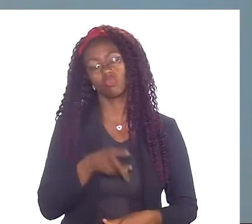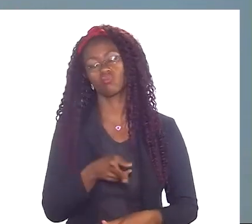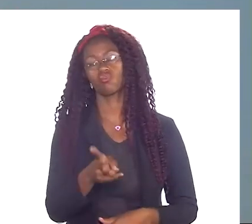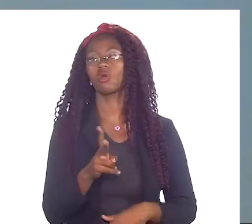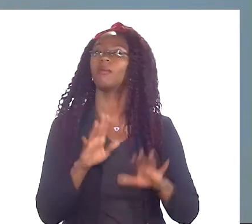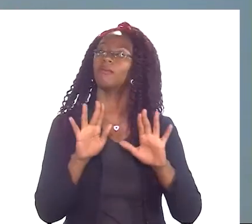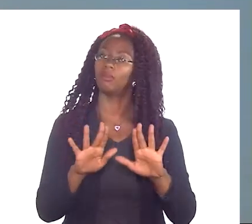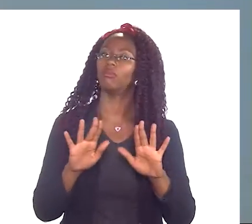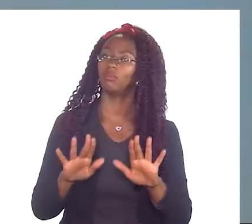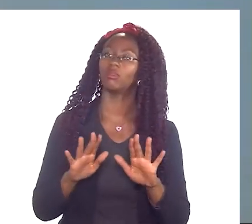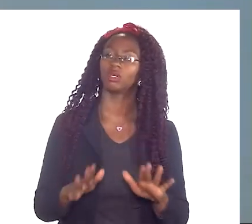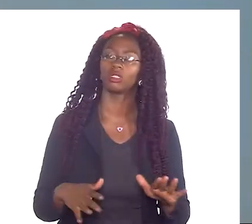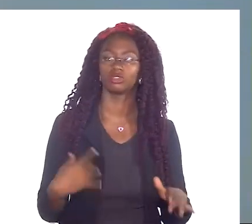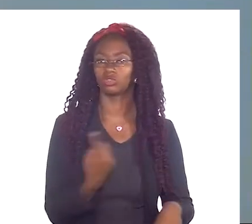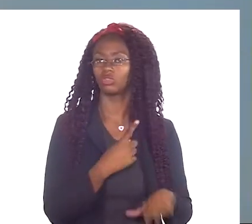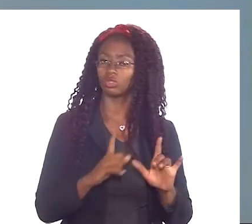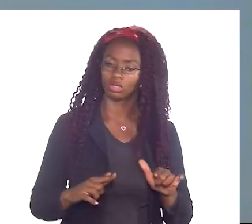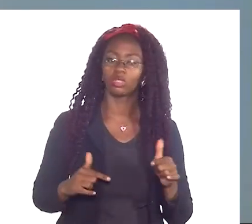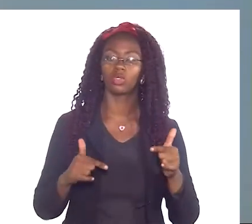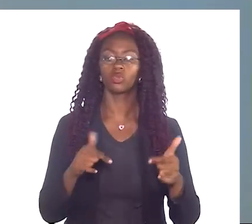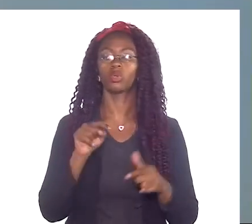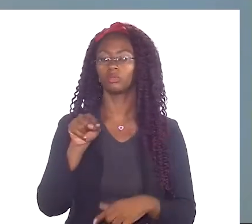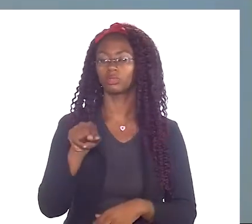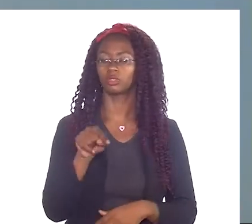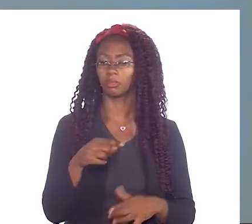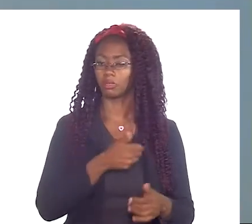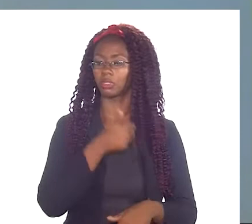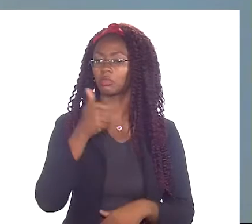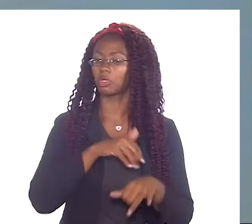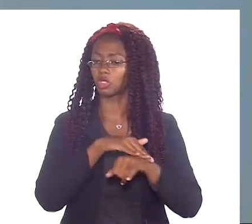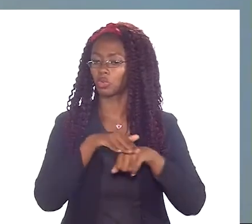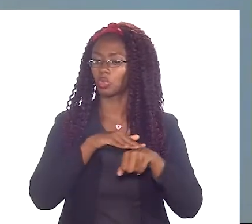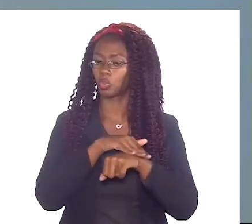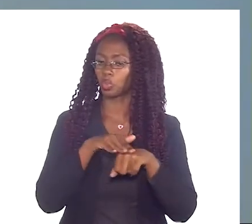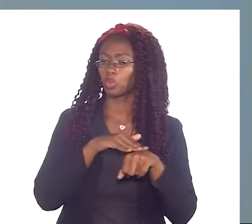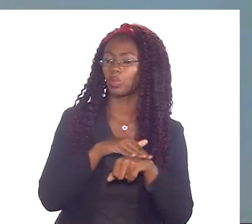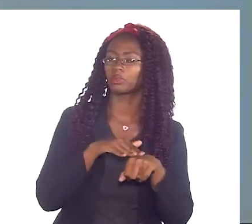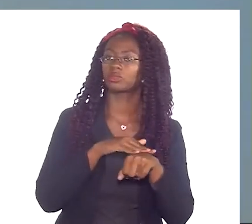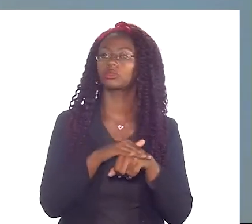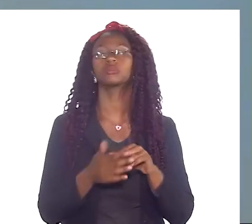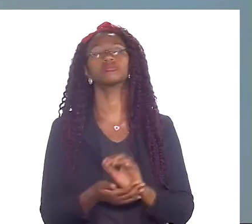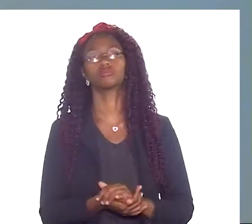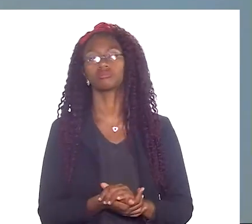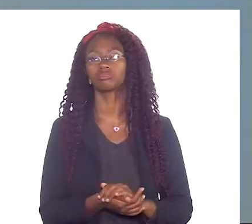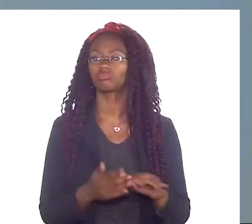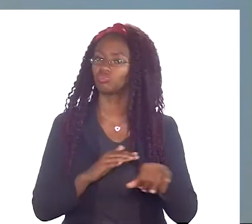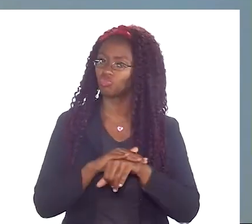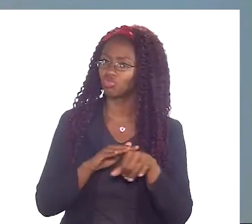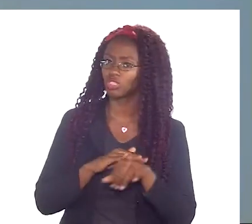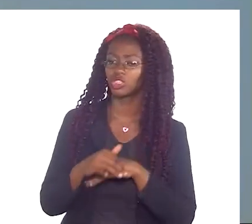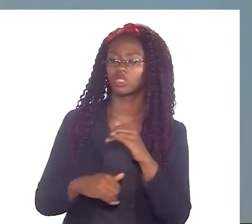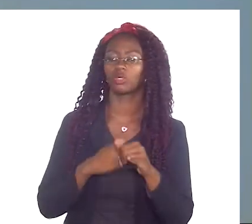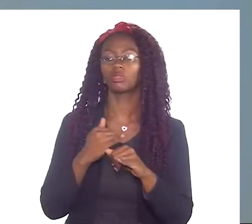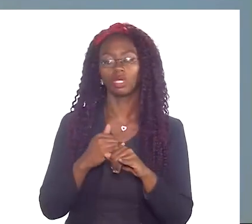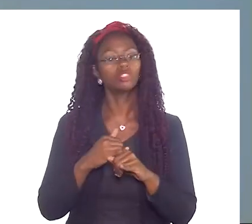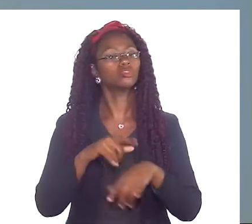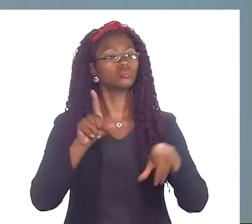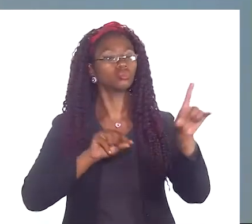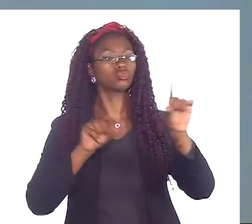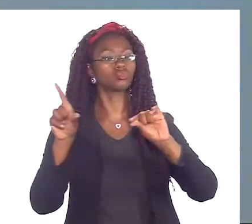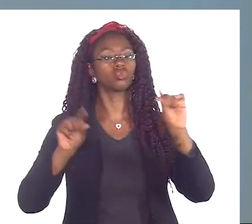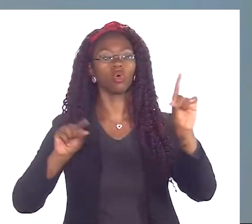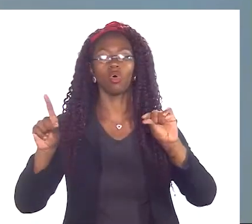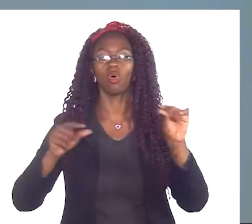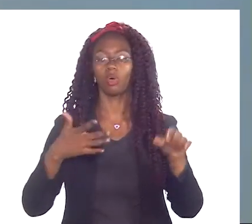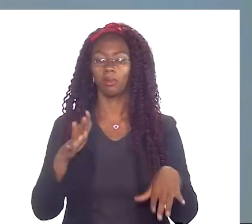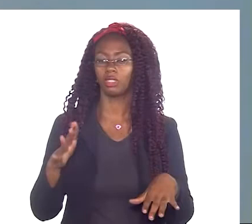para ficar. E nós realmente atuamos dessa forma. A gente faz primeiro uma conversa online. Aí a